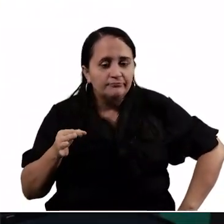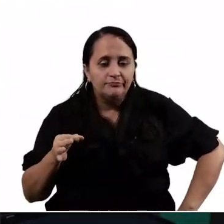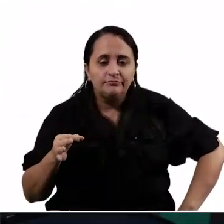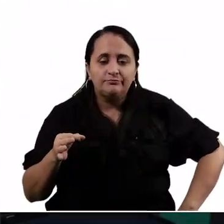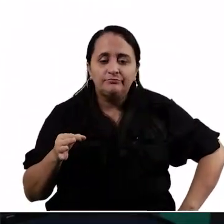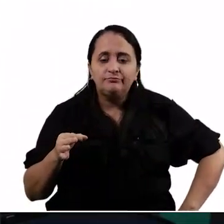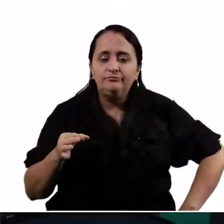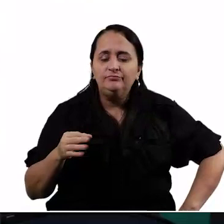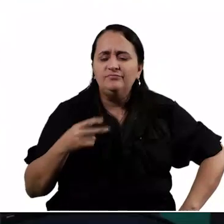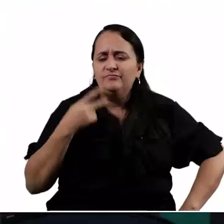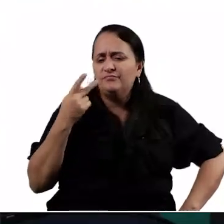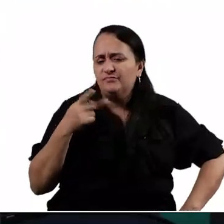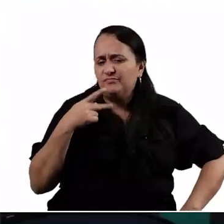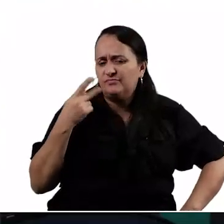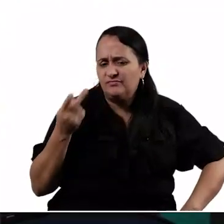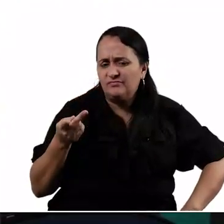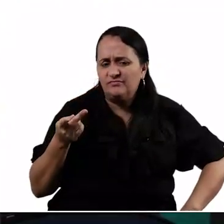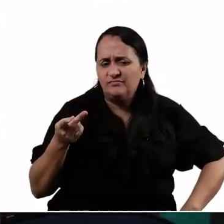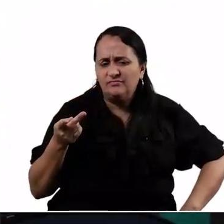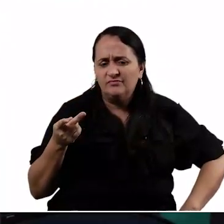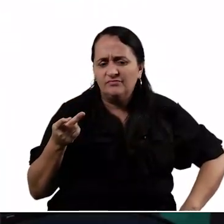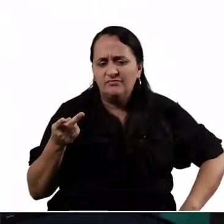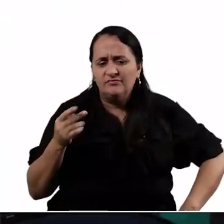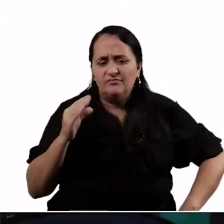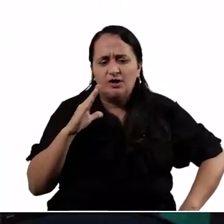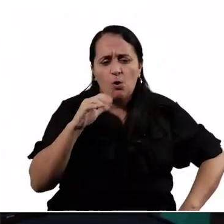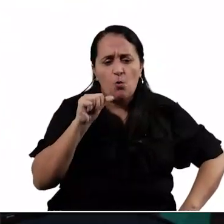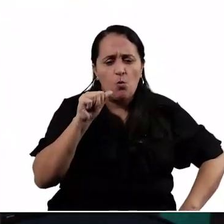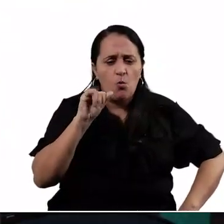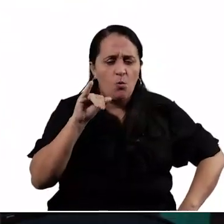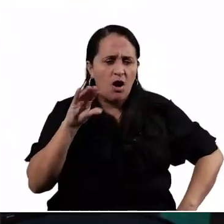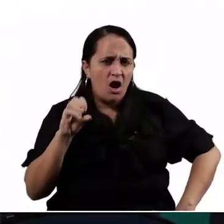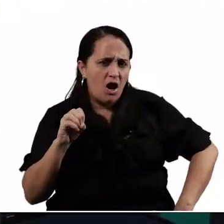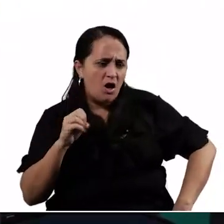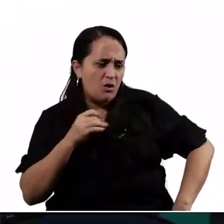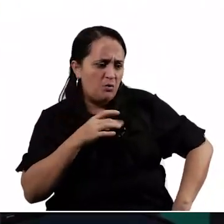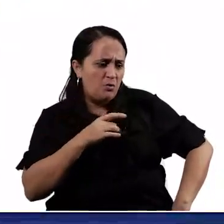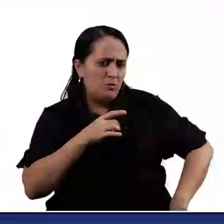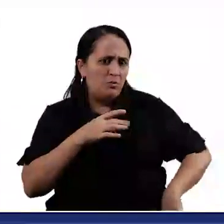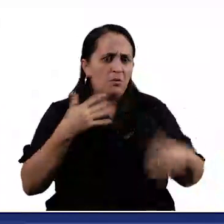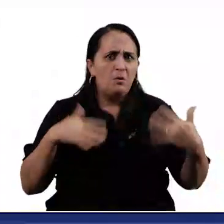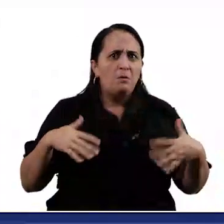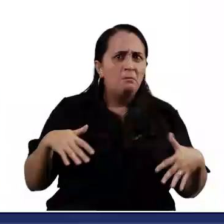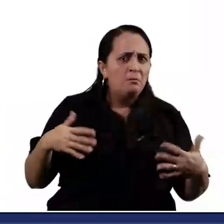a história que o Caio passou maior medo à toa